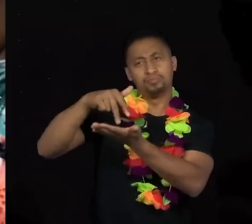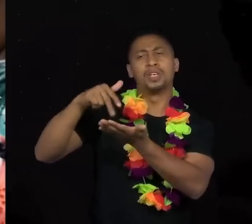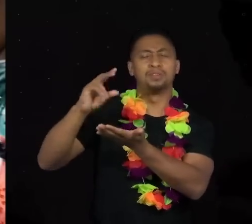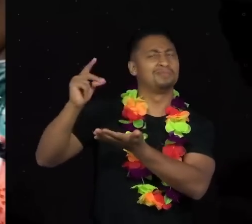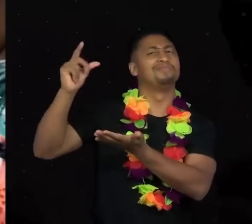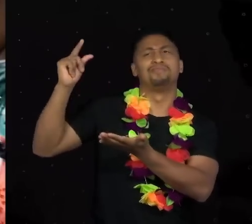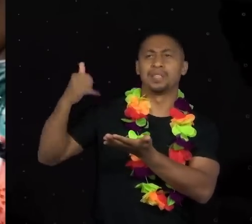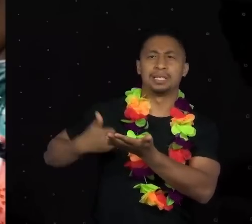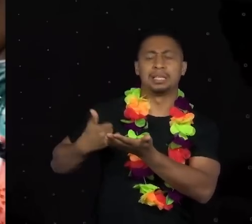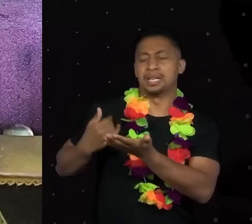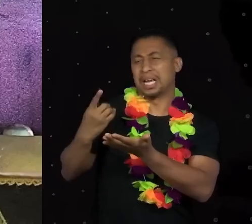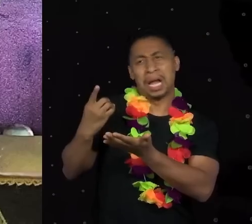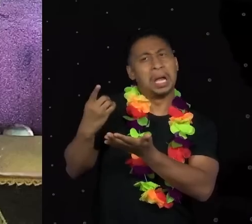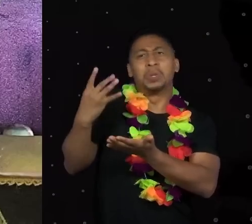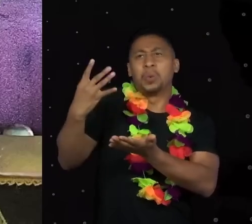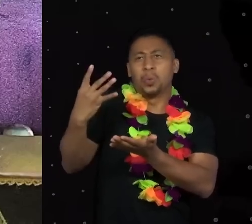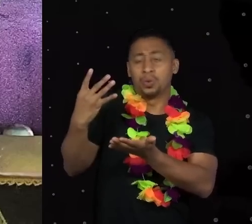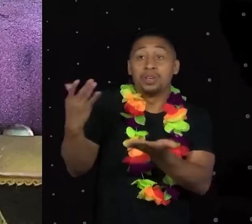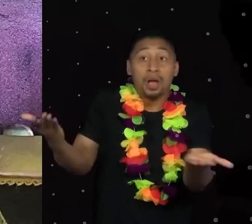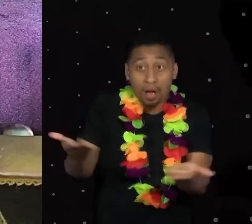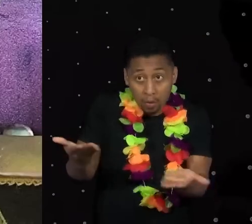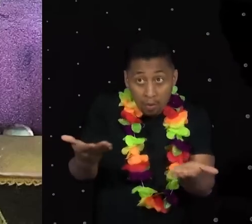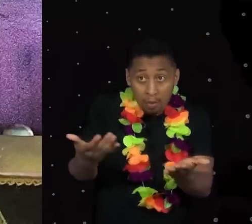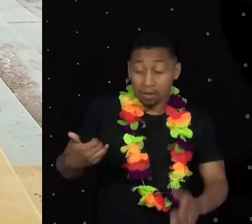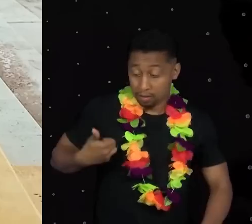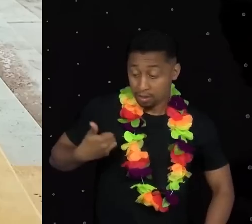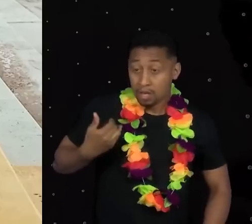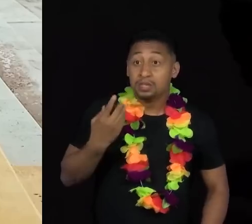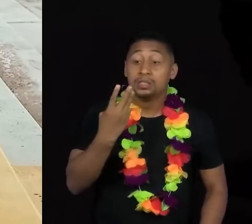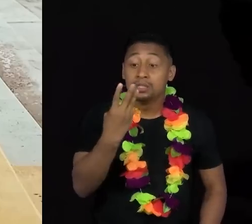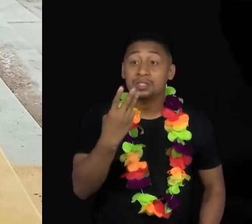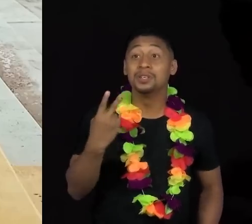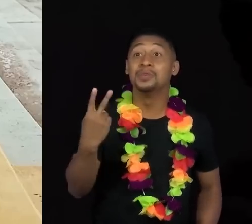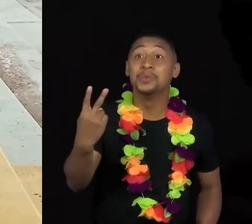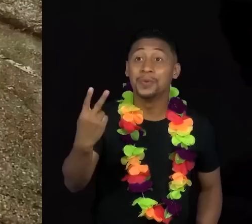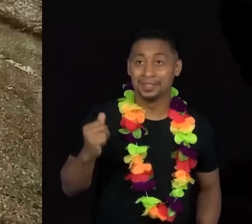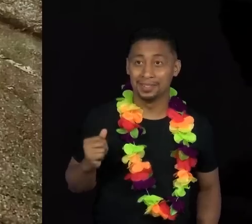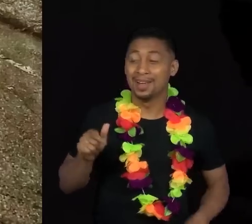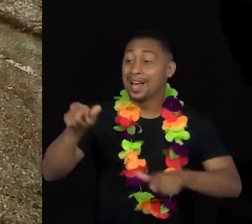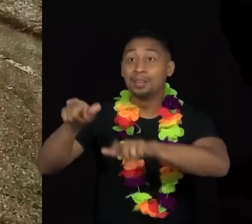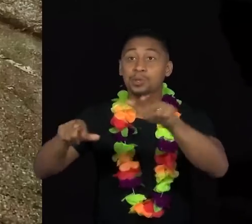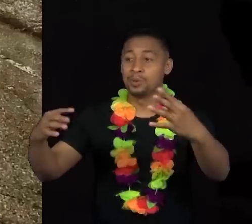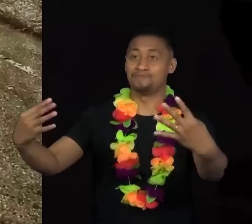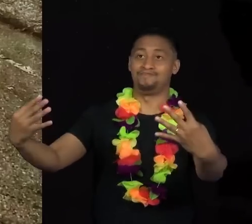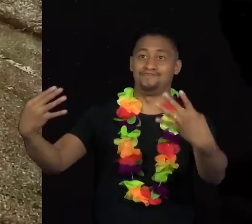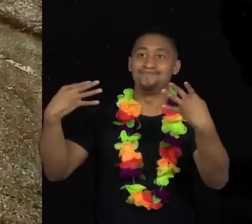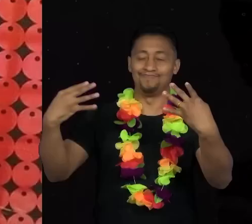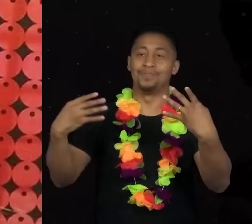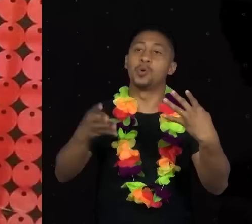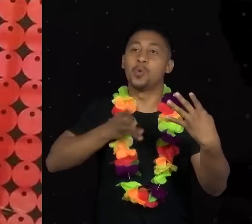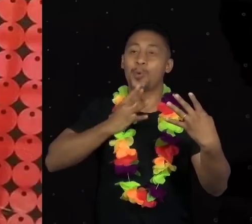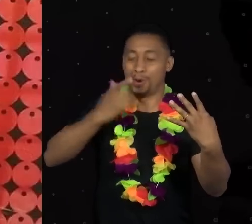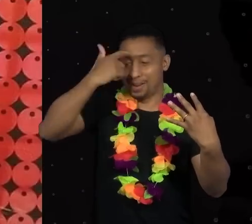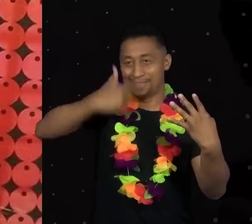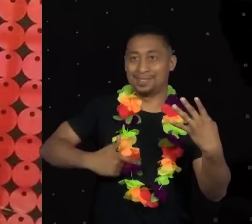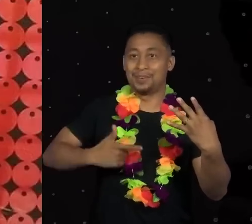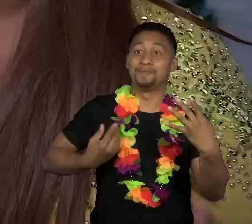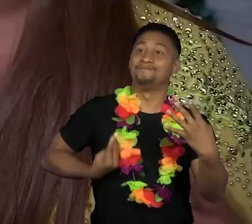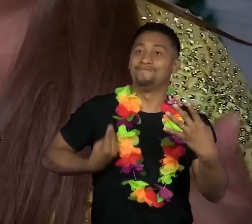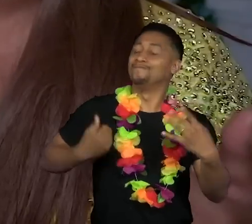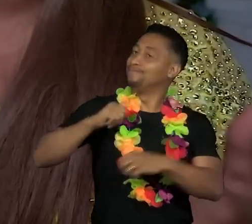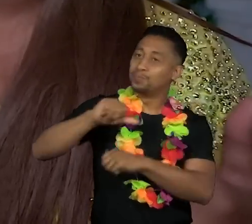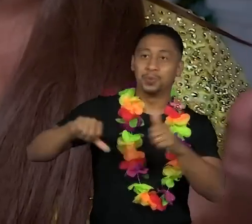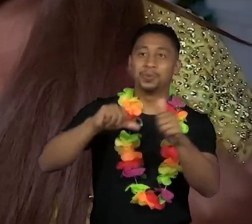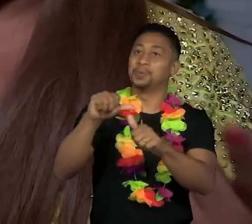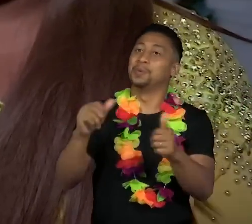eu tenho 32. E o carnaval fez com que pessoas me vissem e mudou completamente o rumo da minha história.